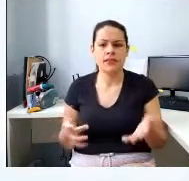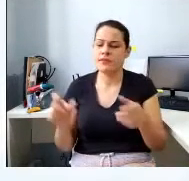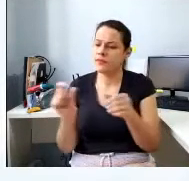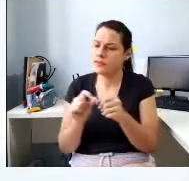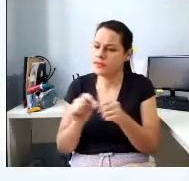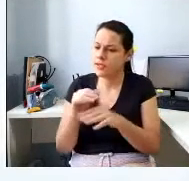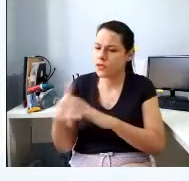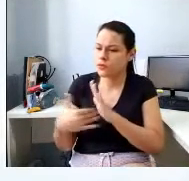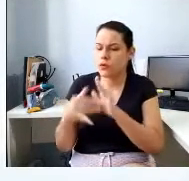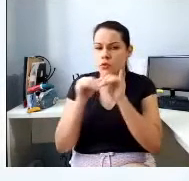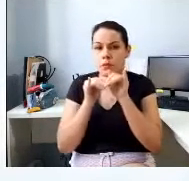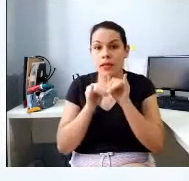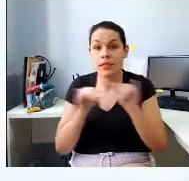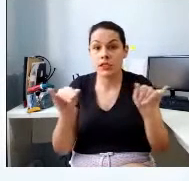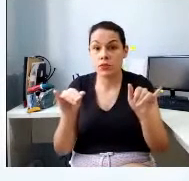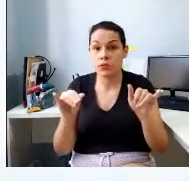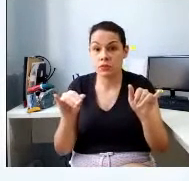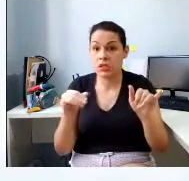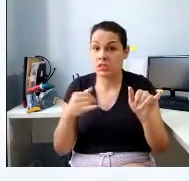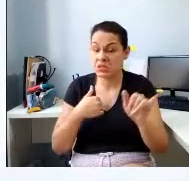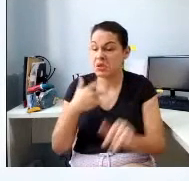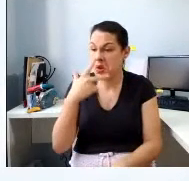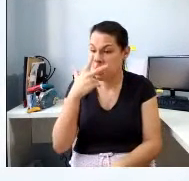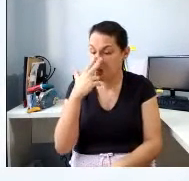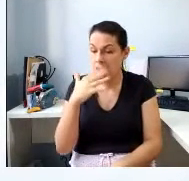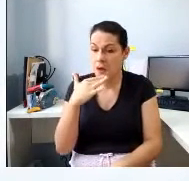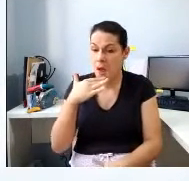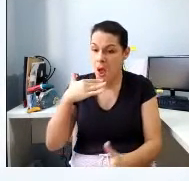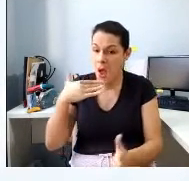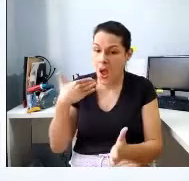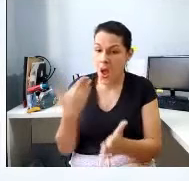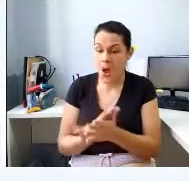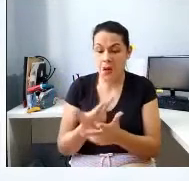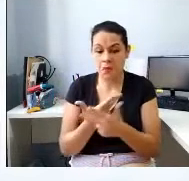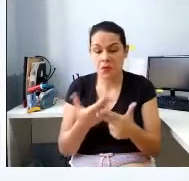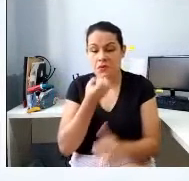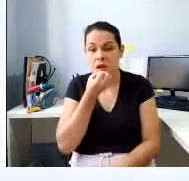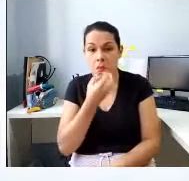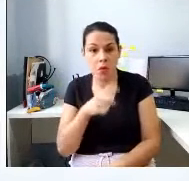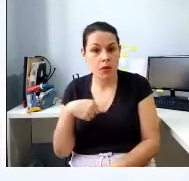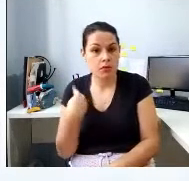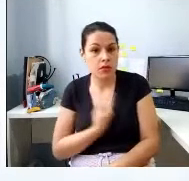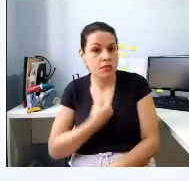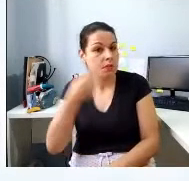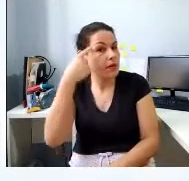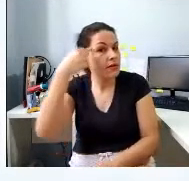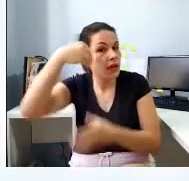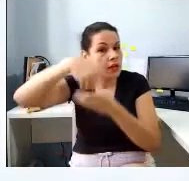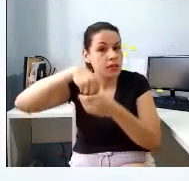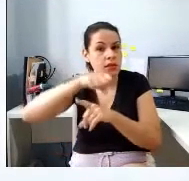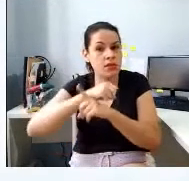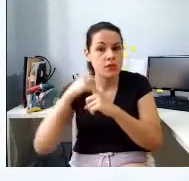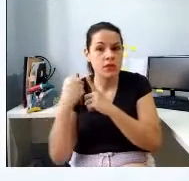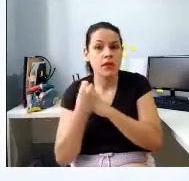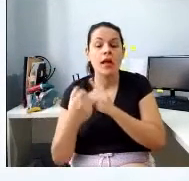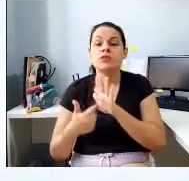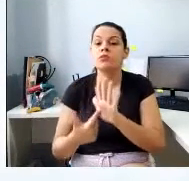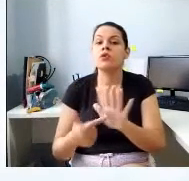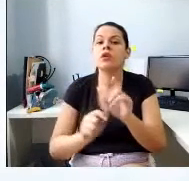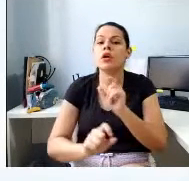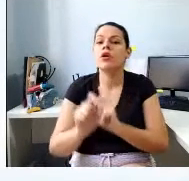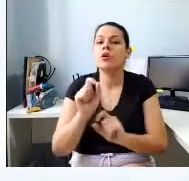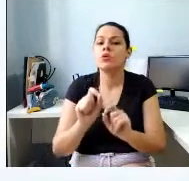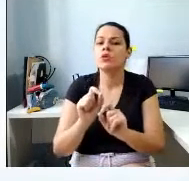uma denúncia que eu acho extremamente benéfica para a sociedade, mostrando qual